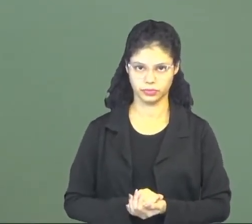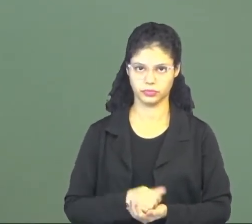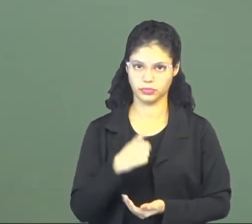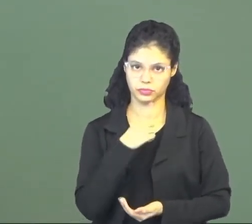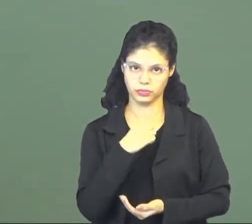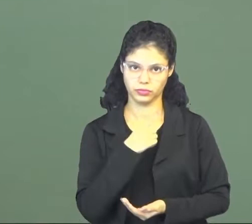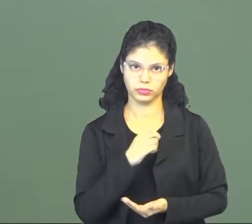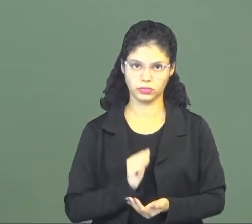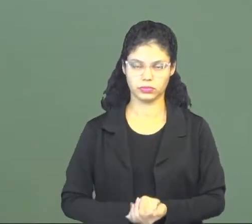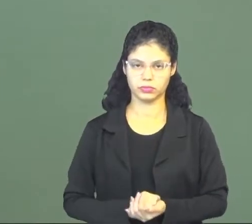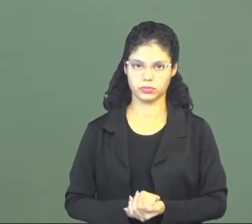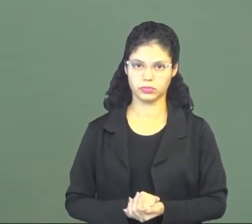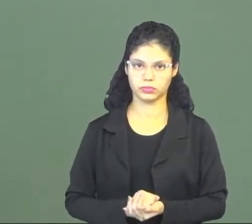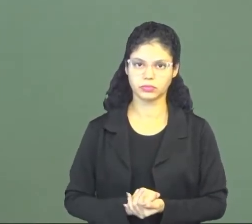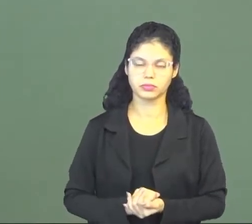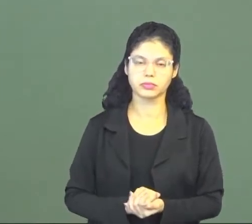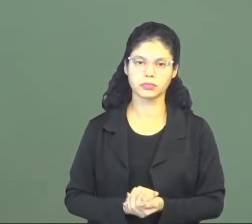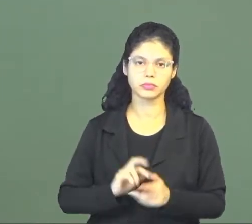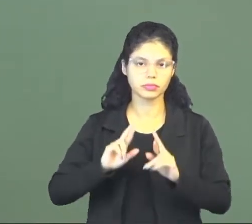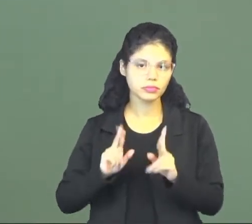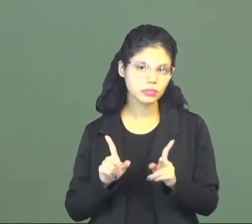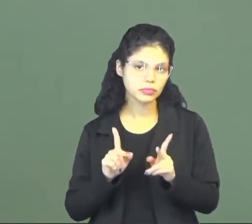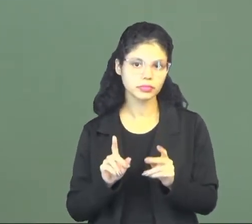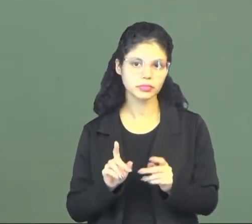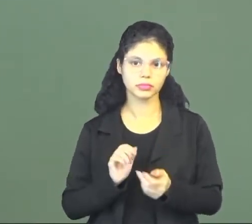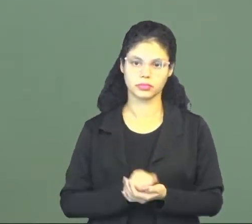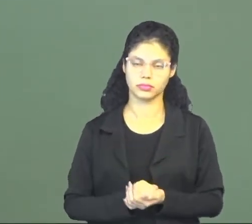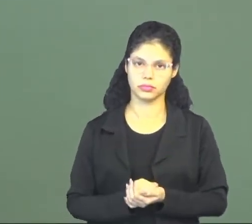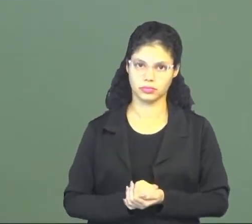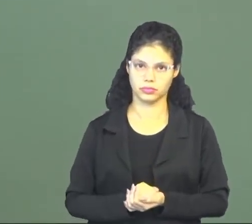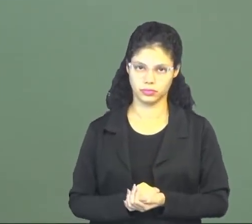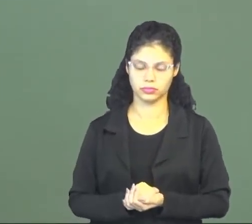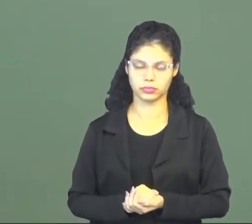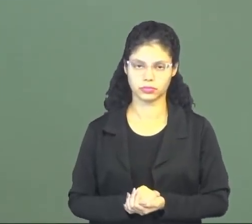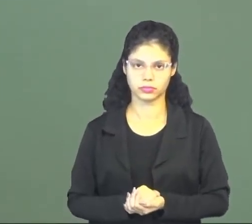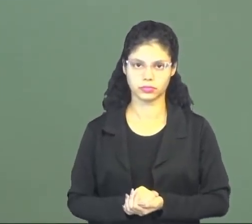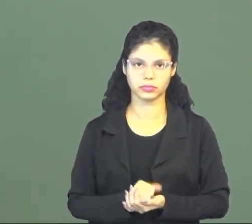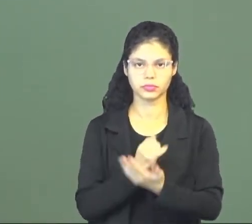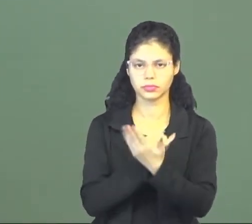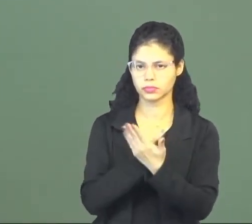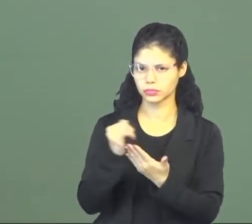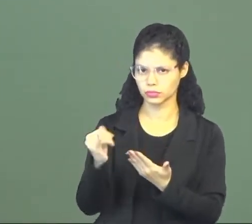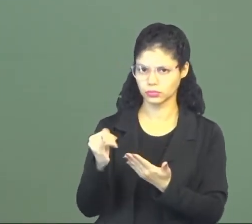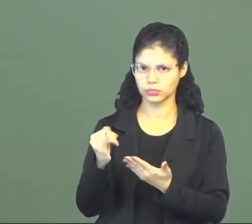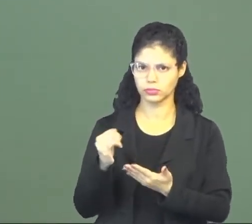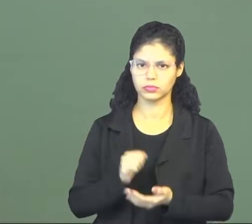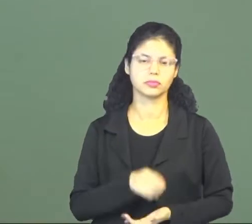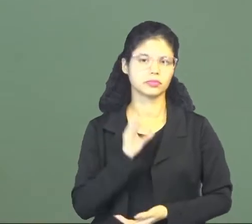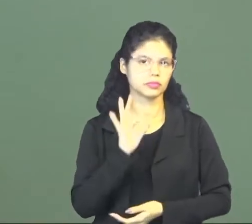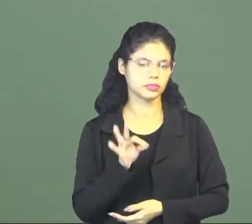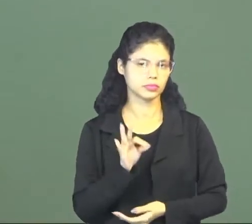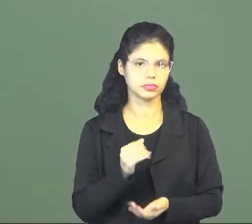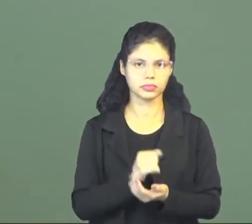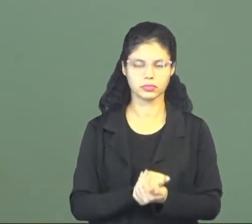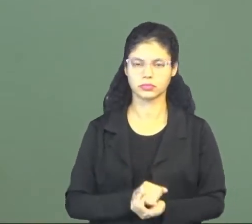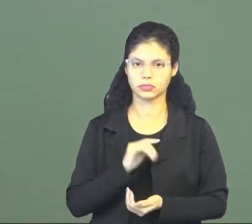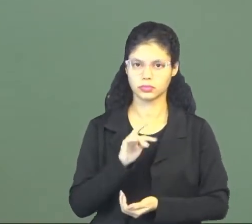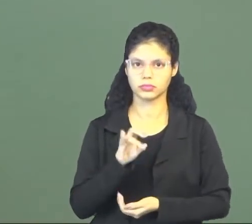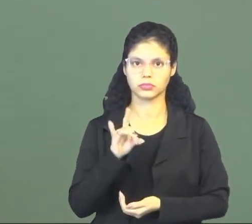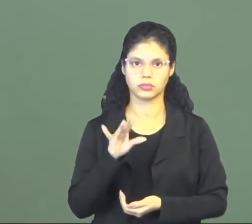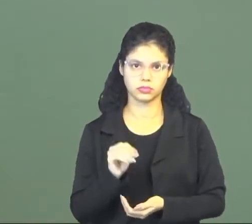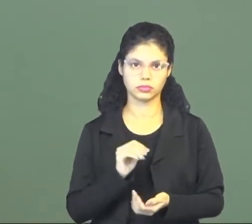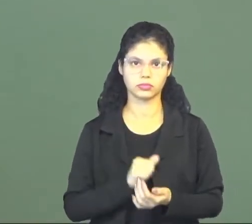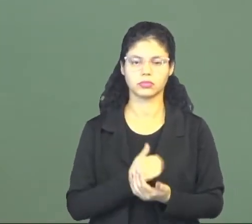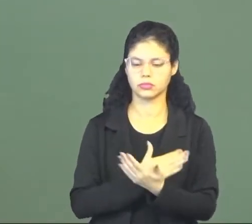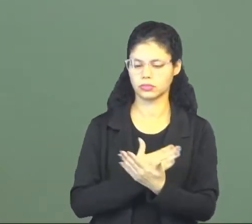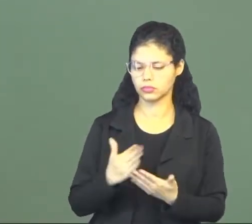ter um desfecho, né? Começar aí a ter uma introdução e um certo desfecho, porque foram